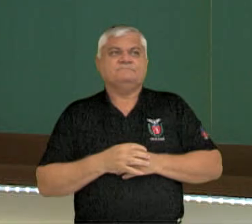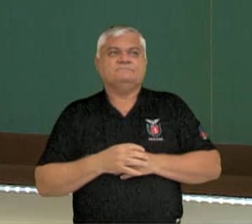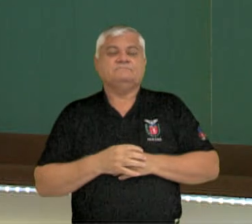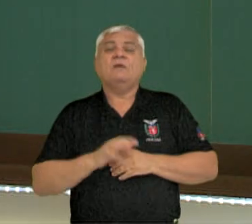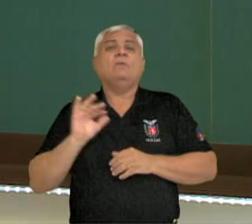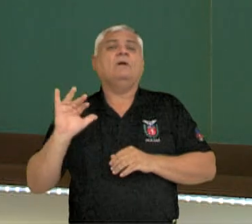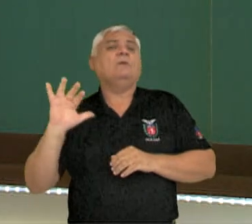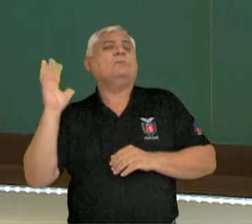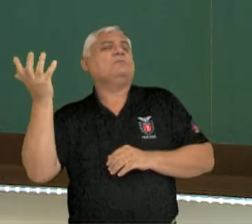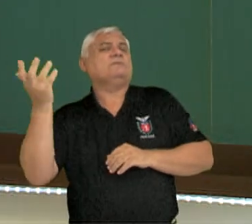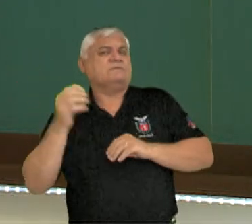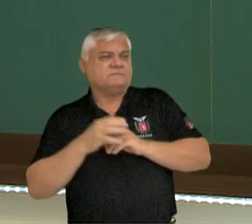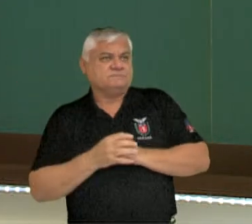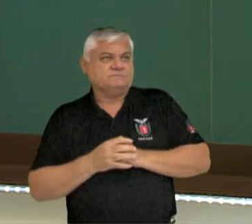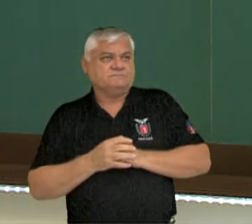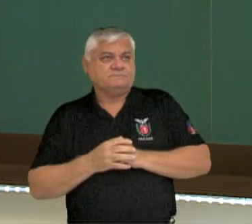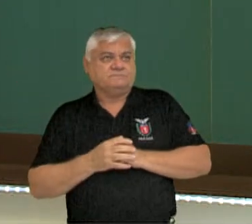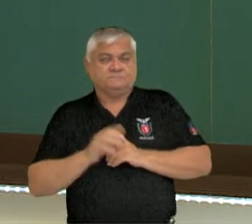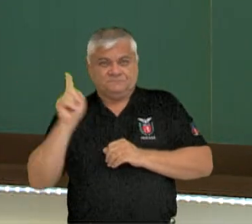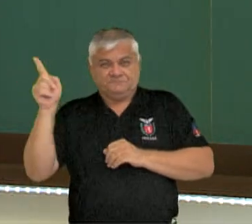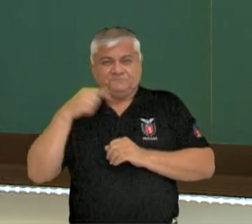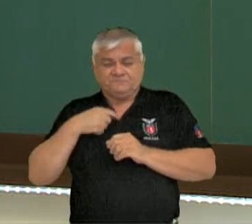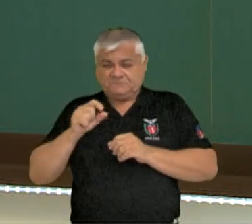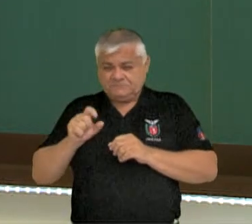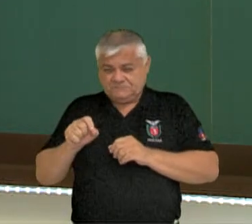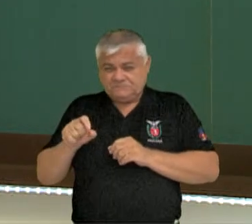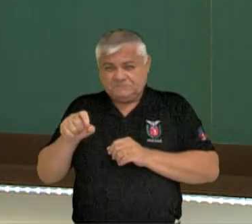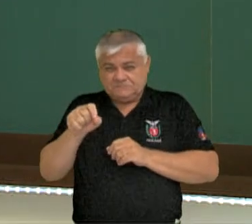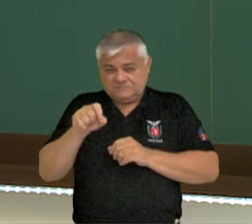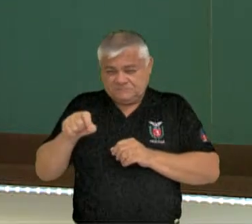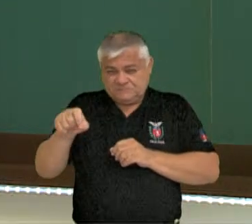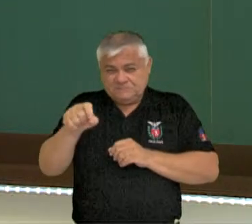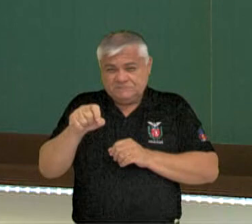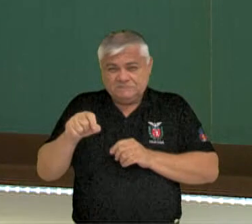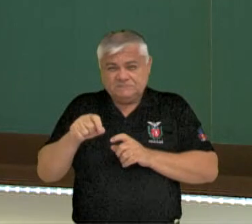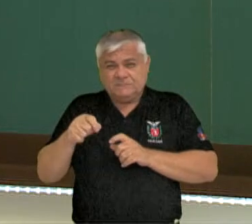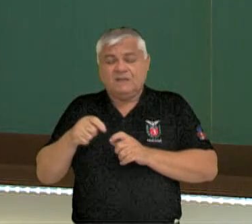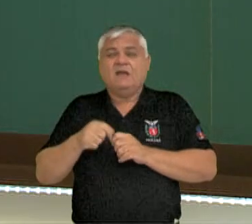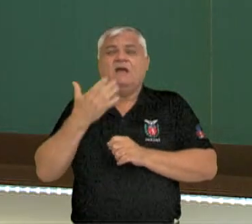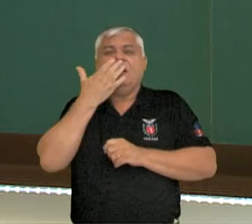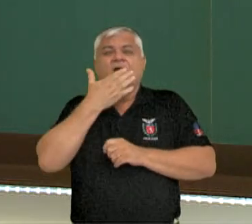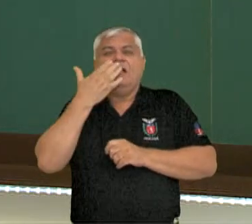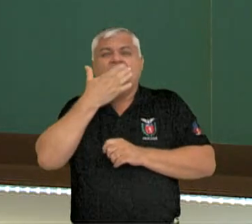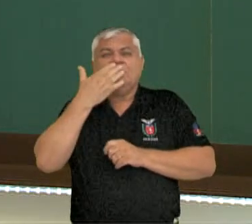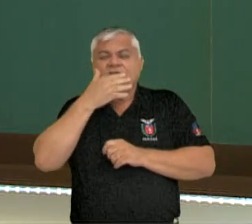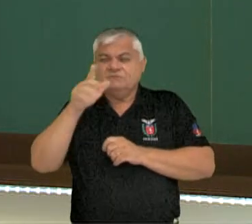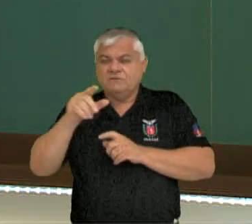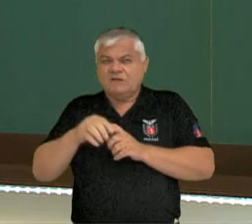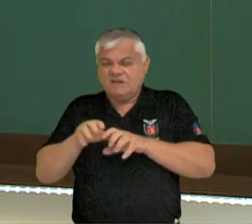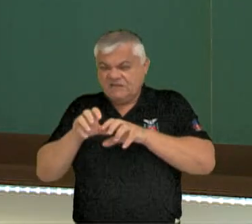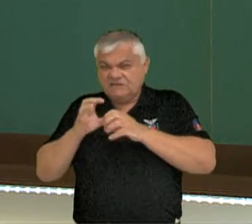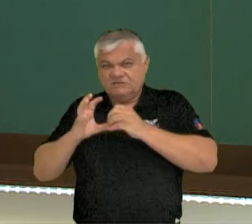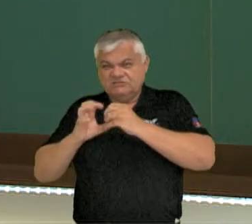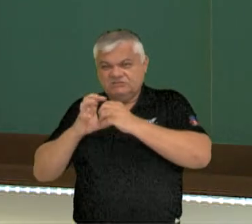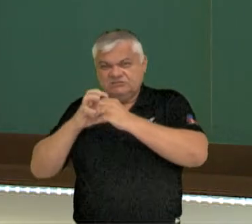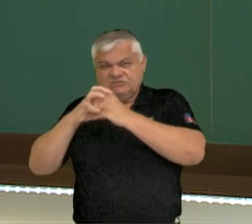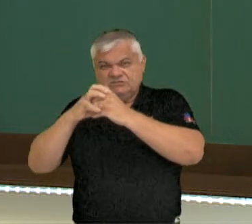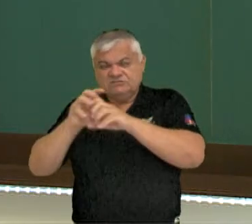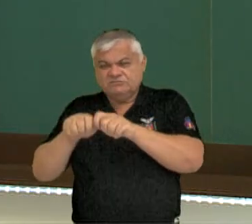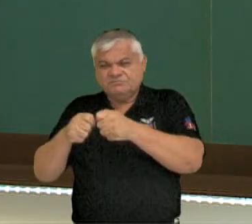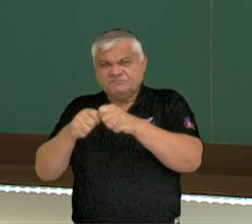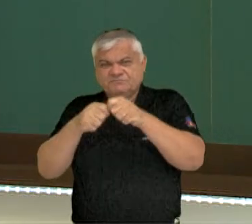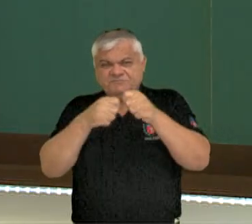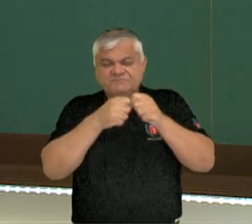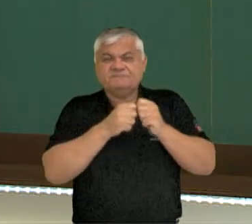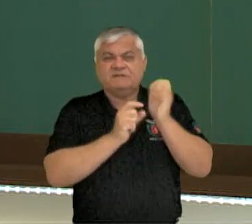que acontece? Esse organismo, esse protozoário, faz a quebra do açúcar para a nutrição tanto do cupim quanto dele,